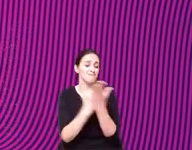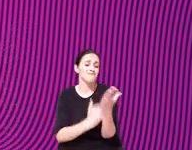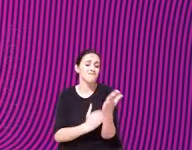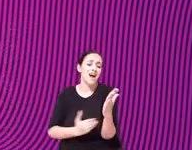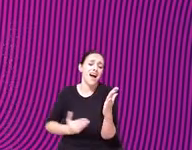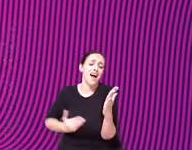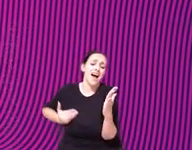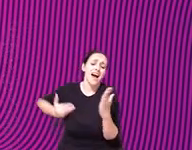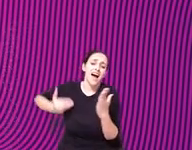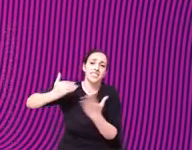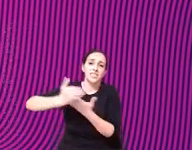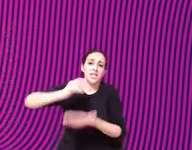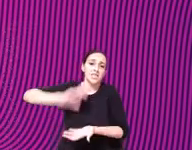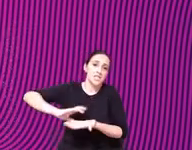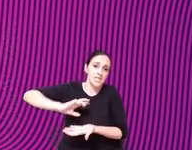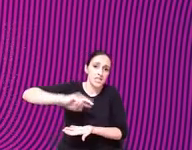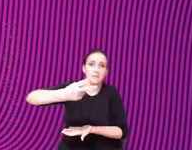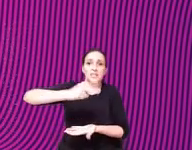mais transplante.